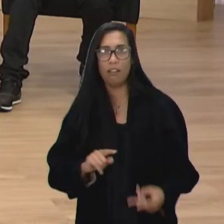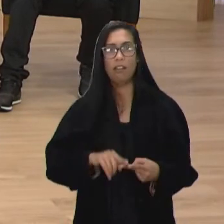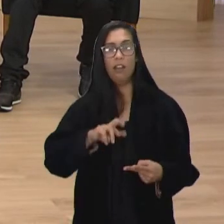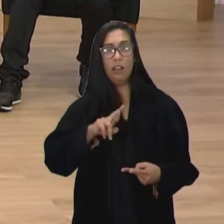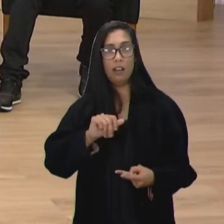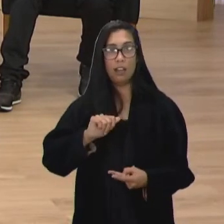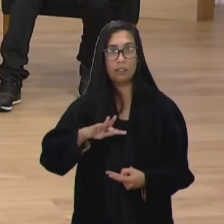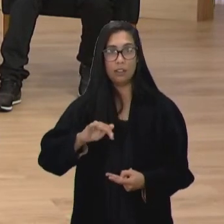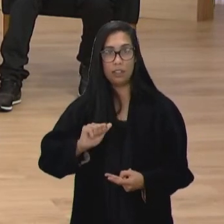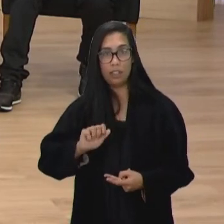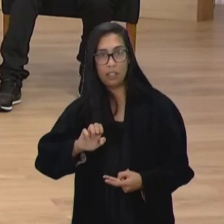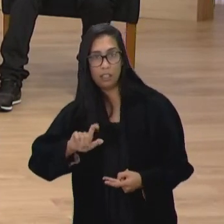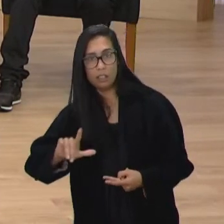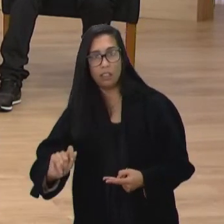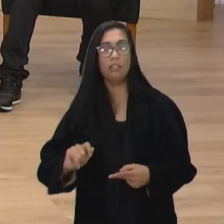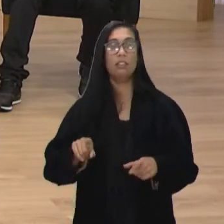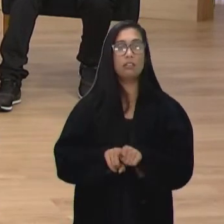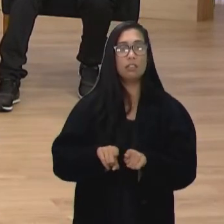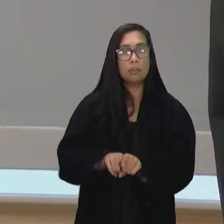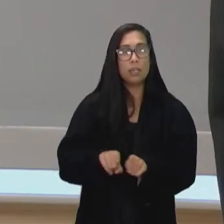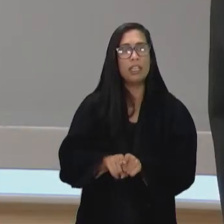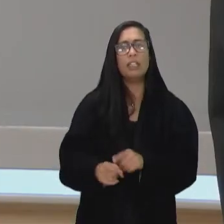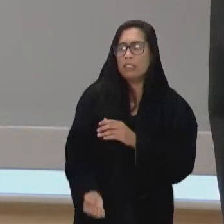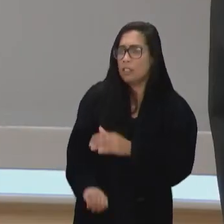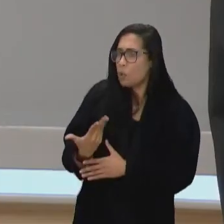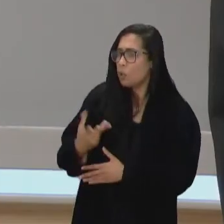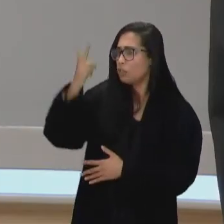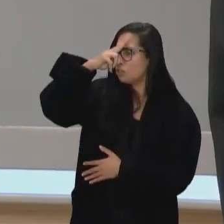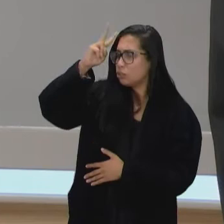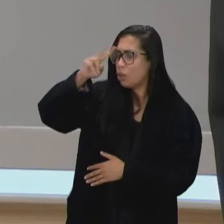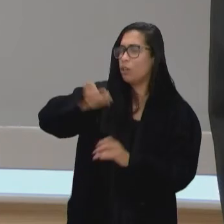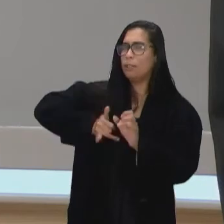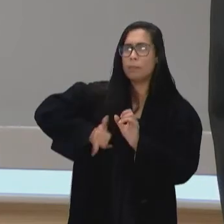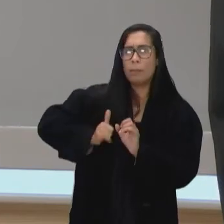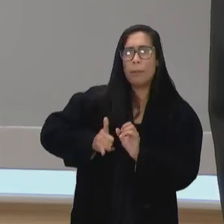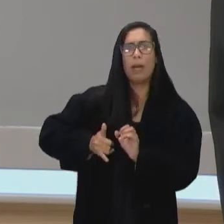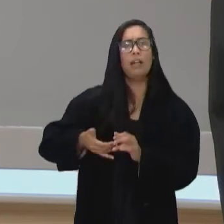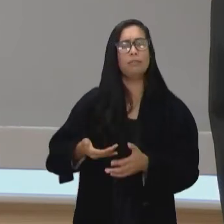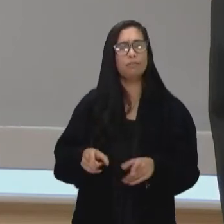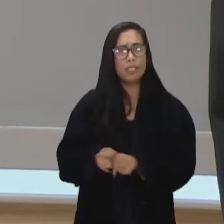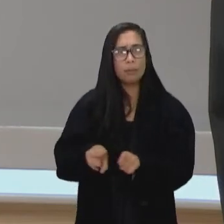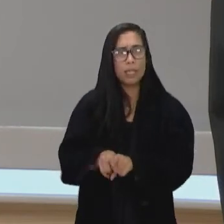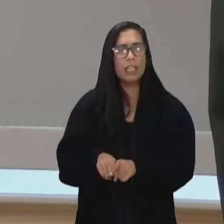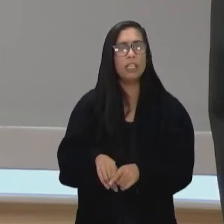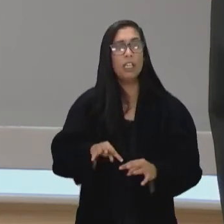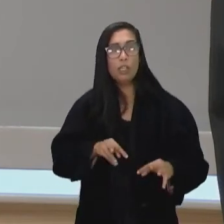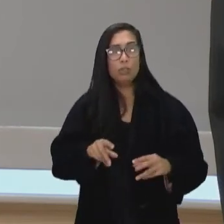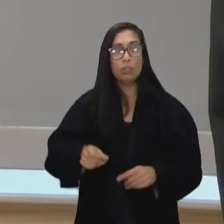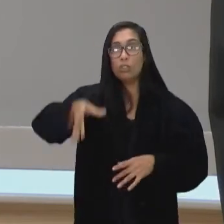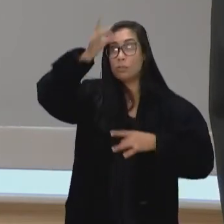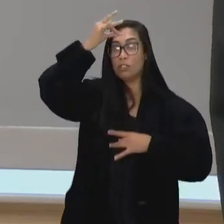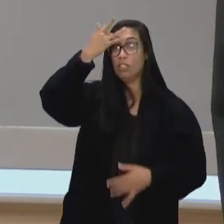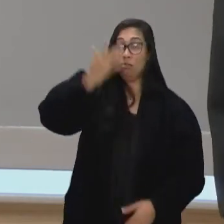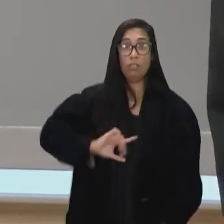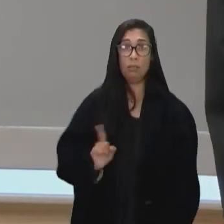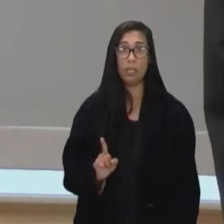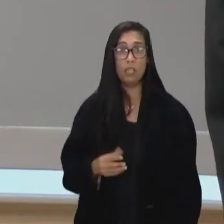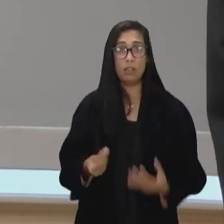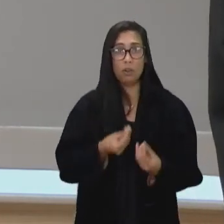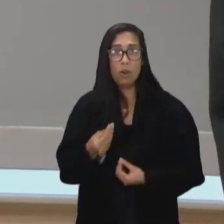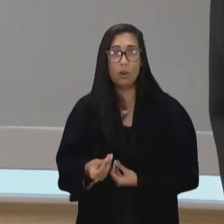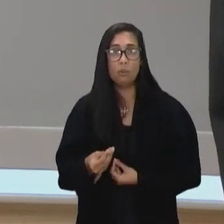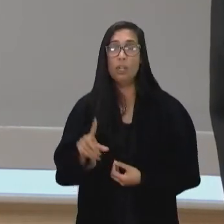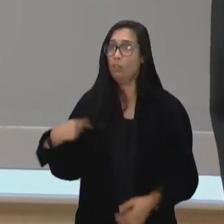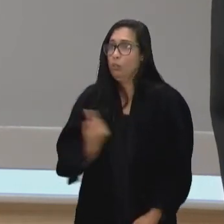também contribuiu. Elas criaram toda uma história, todo um roteiro, mas os personagens não sabiam de nada. Sim. Só